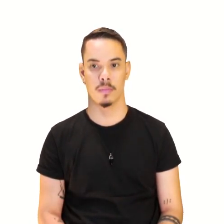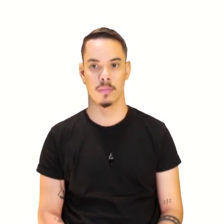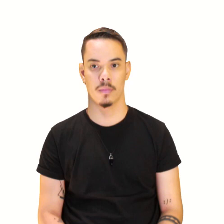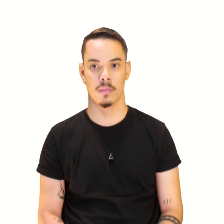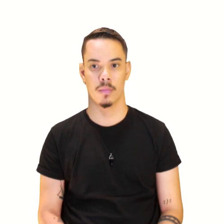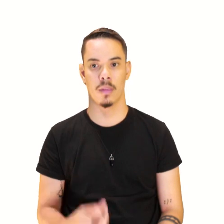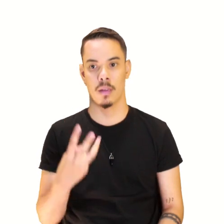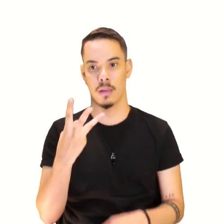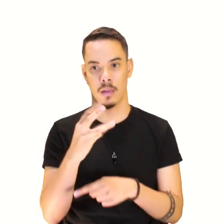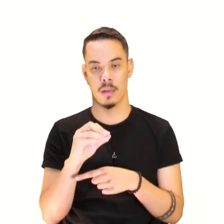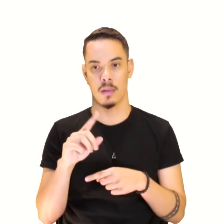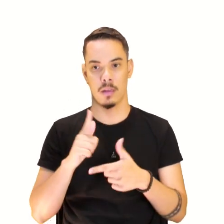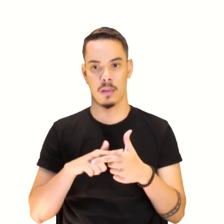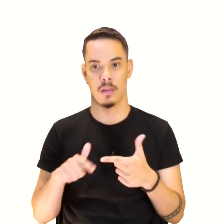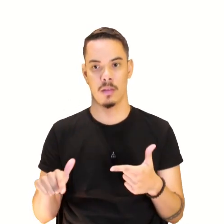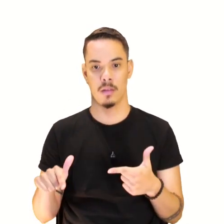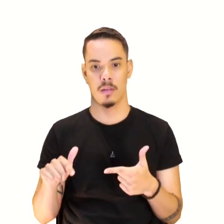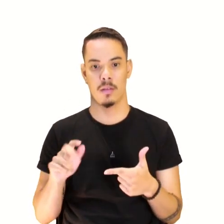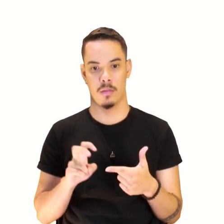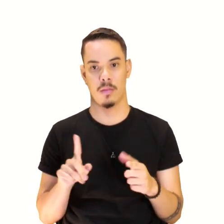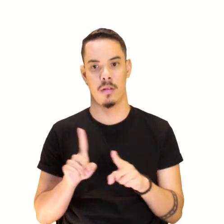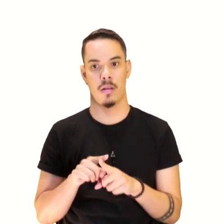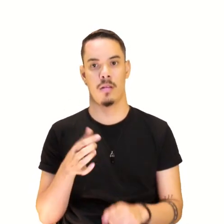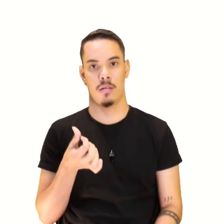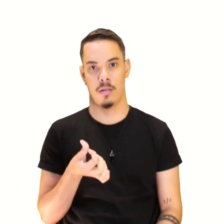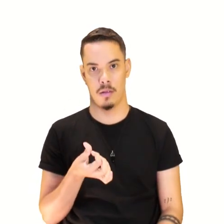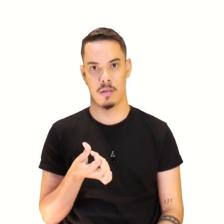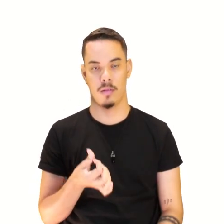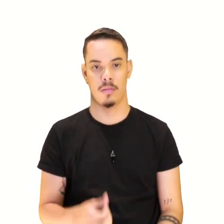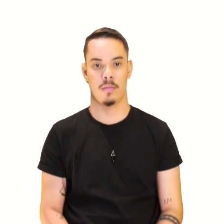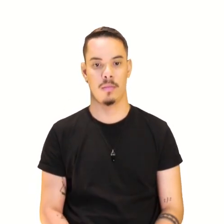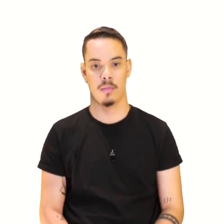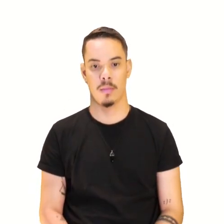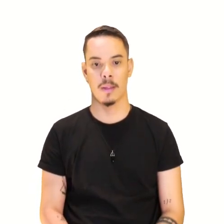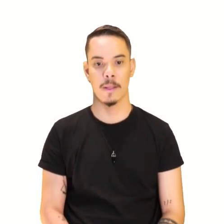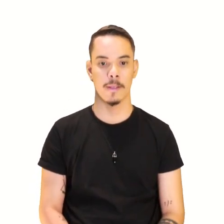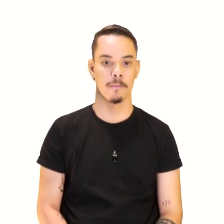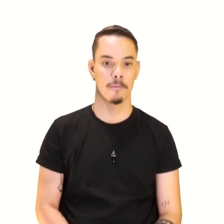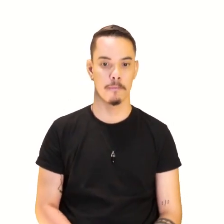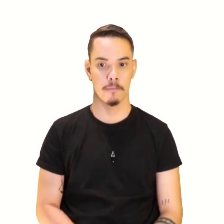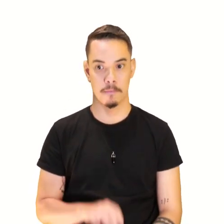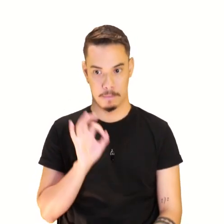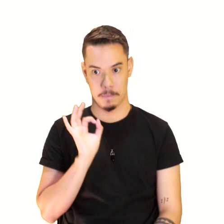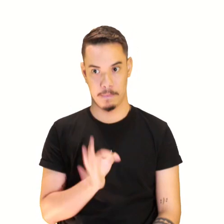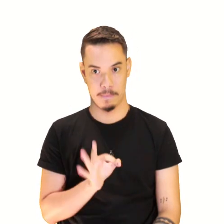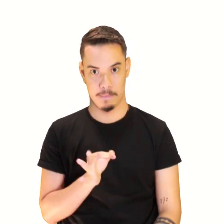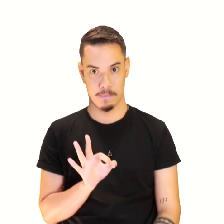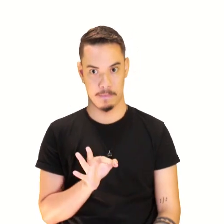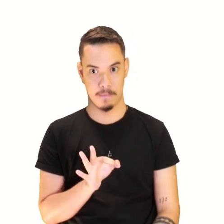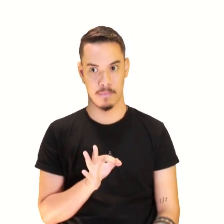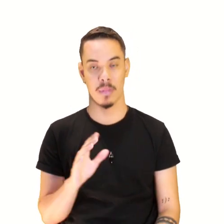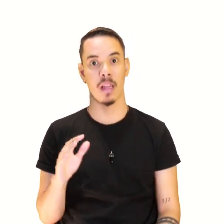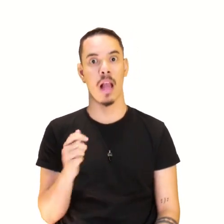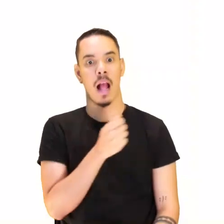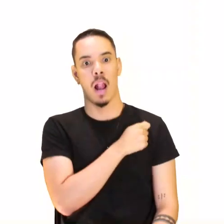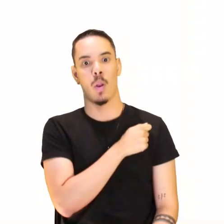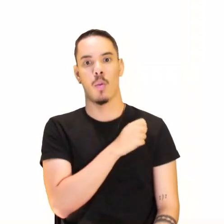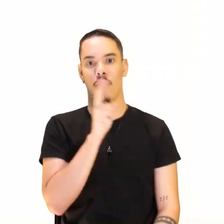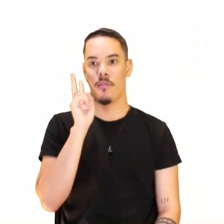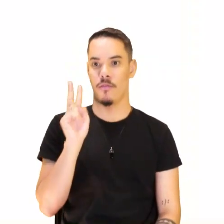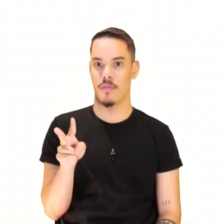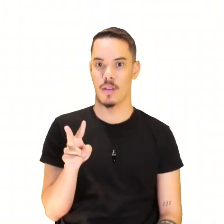dividindo 30 dividido por 5 é beleza que legal agora sim aí Tem aluno